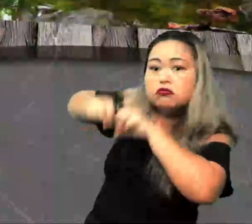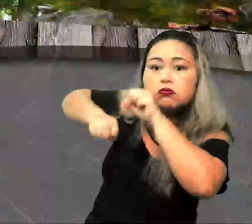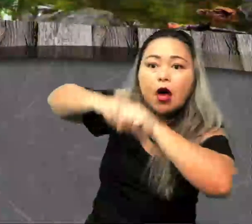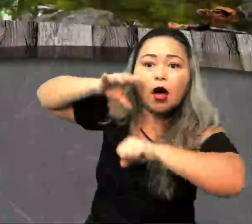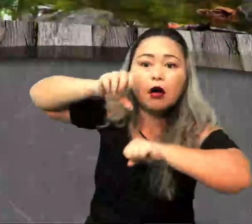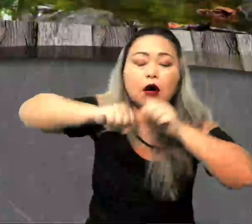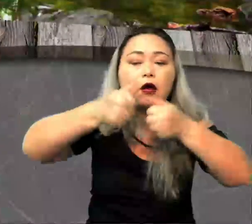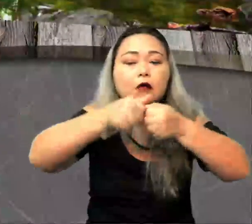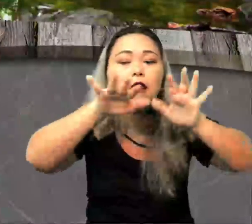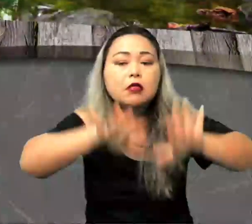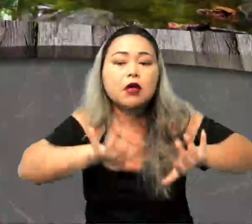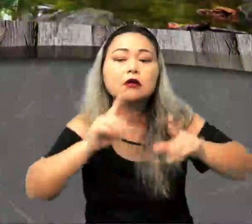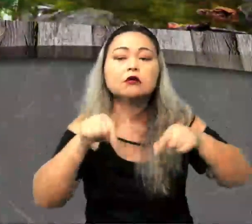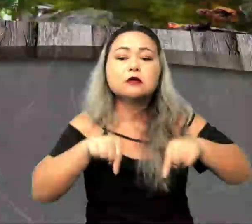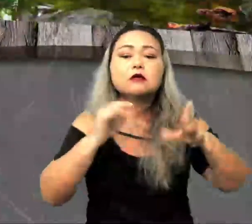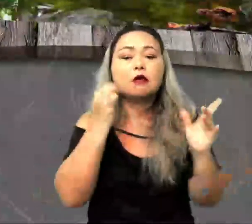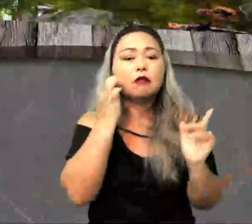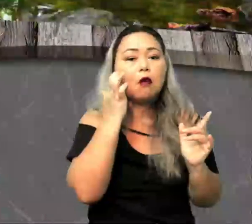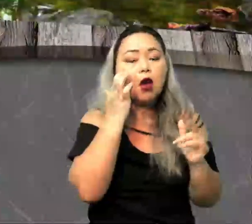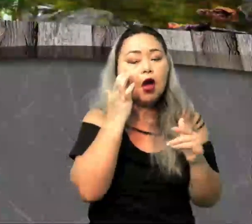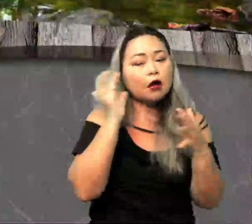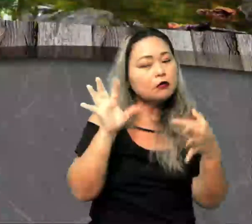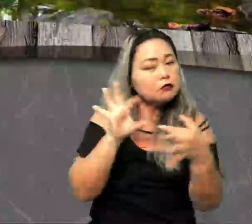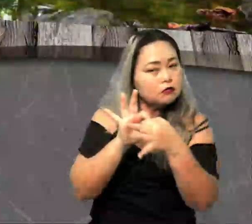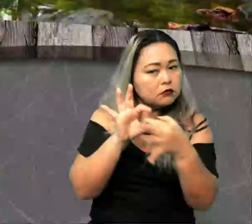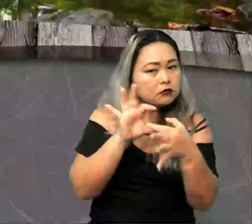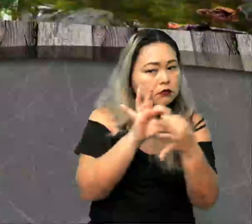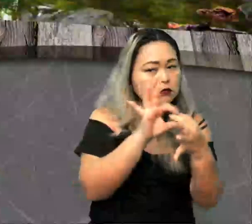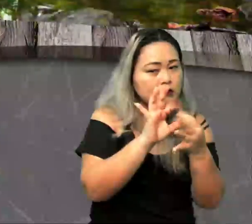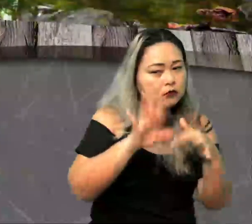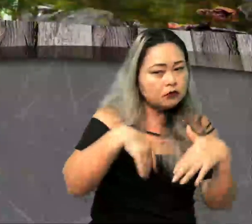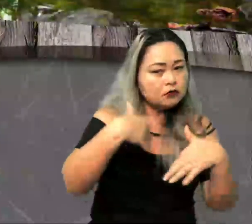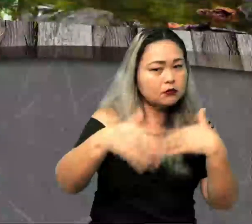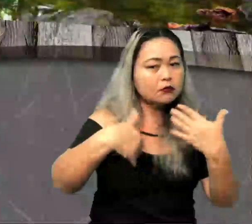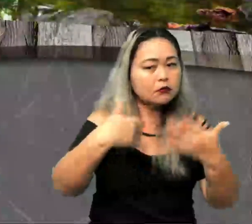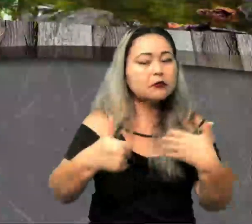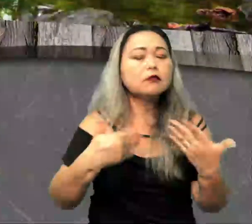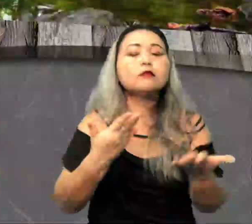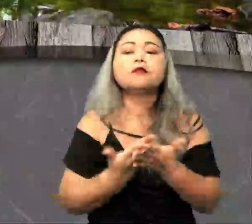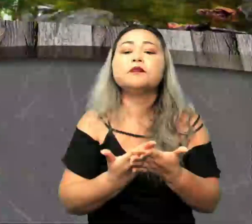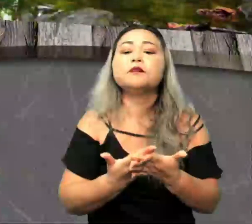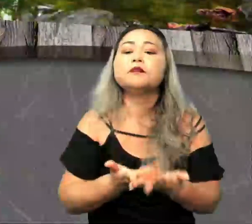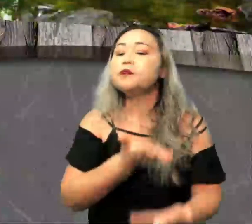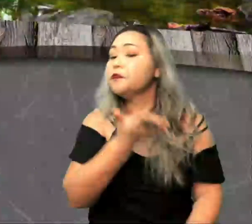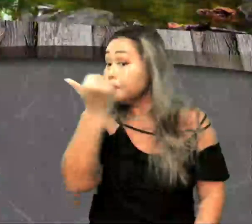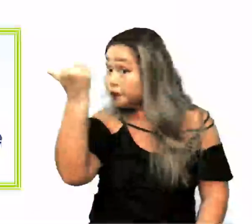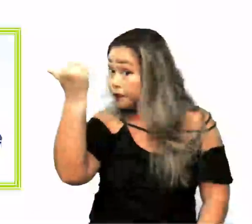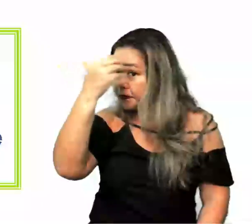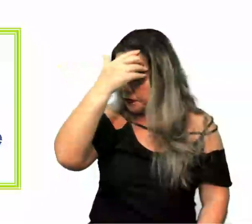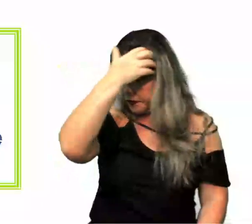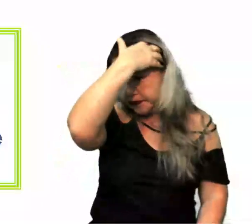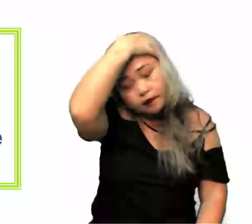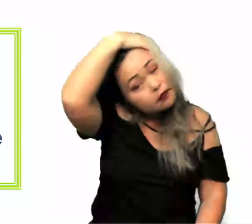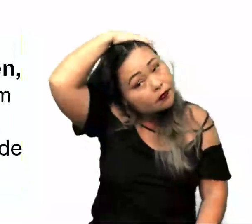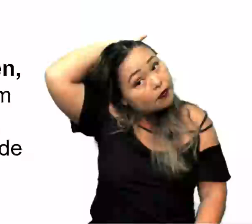gente aqui, tá? Então, a gente vai fazendo essas conexões ao longo dos nossos estudos. Vamos lá, então?